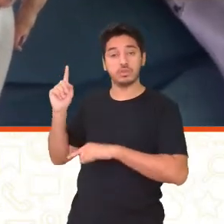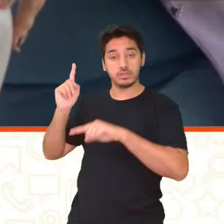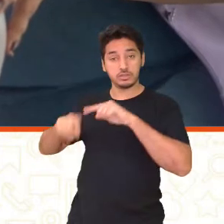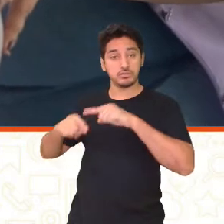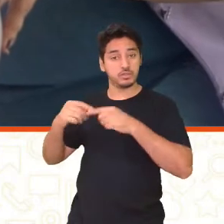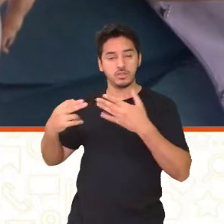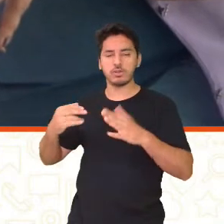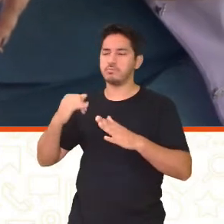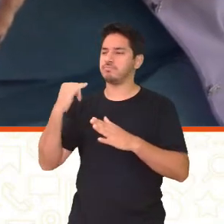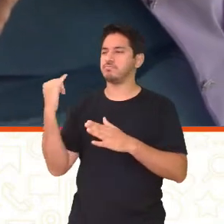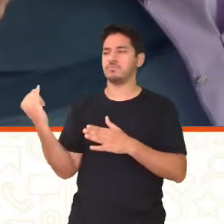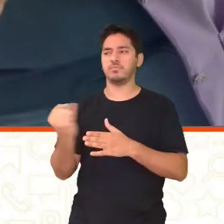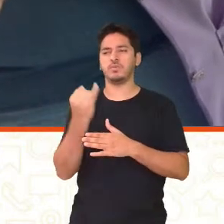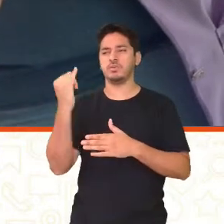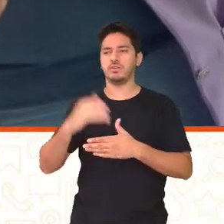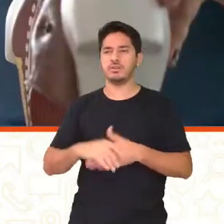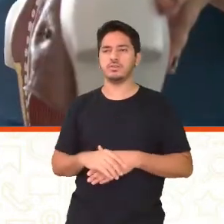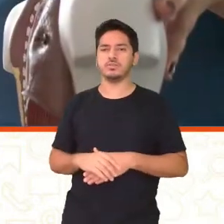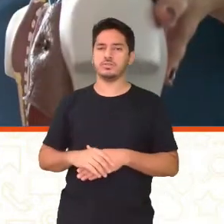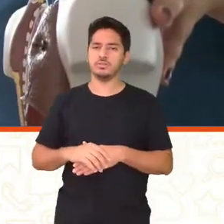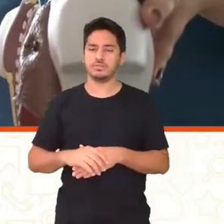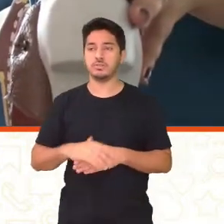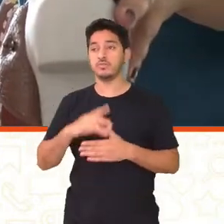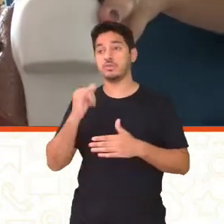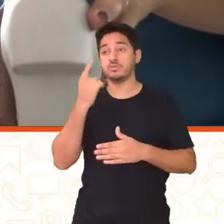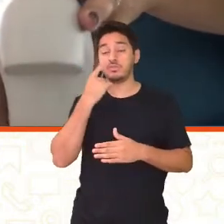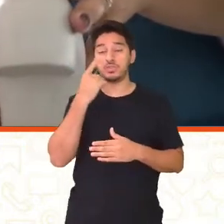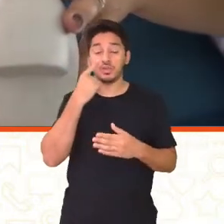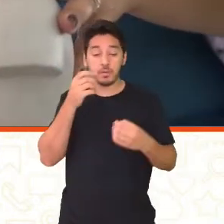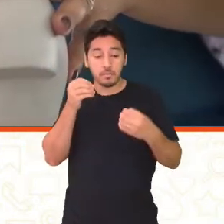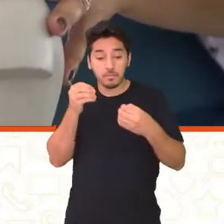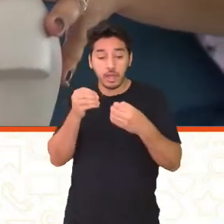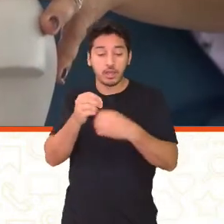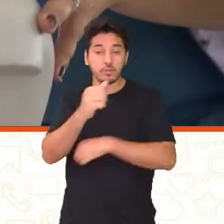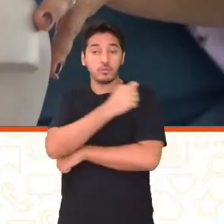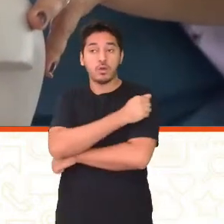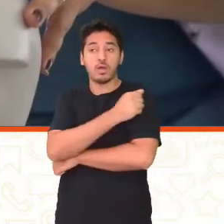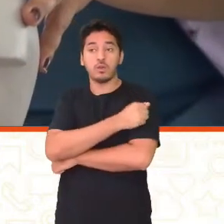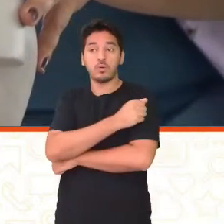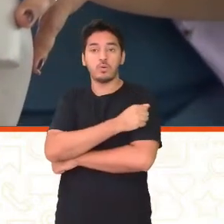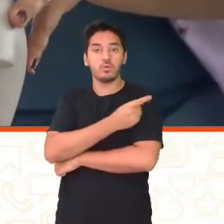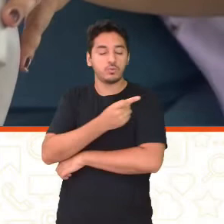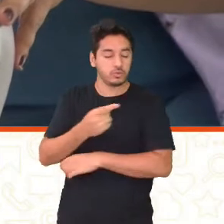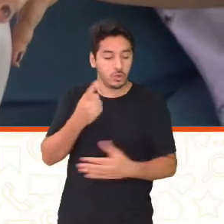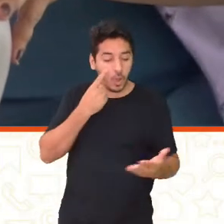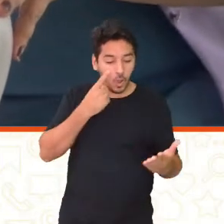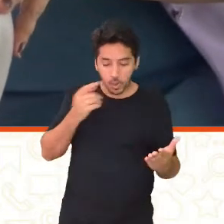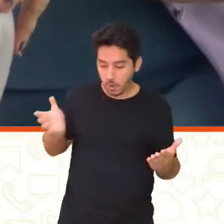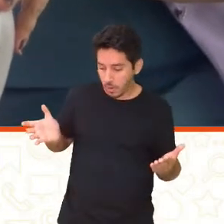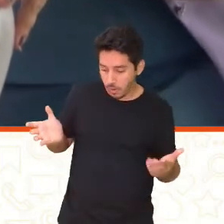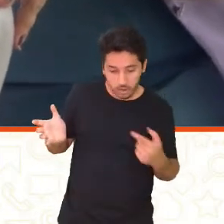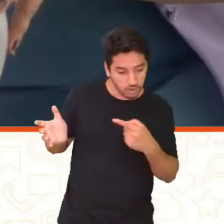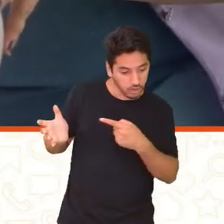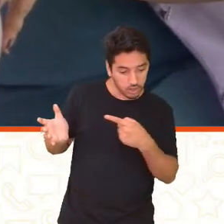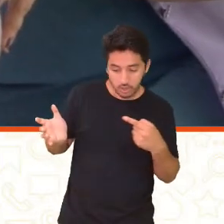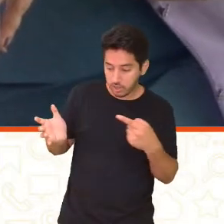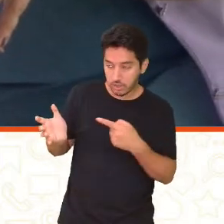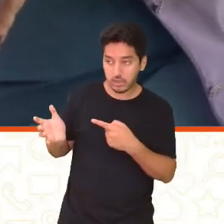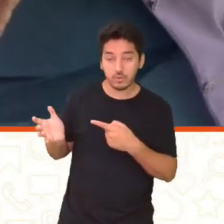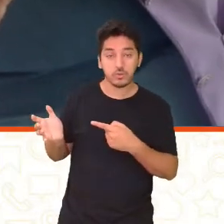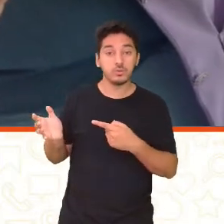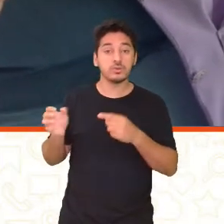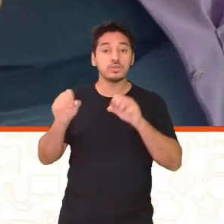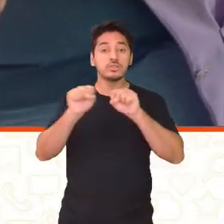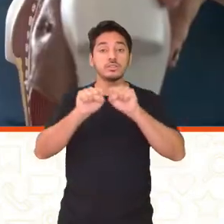que é riquíssimo. Observe você chegar muito perto do estudante e proporcionar esse sistema